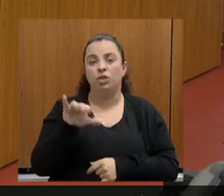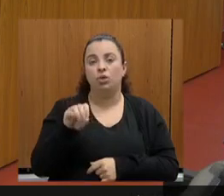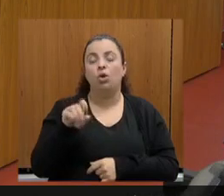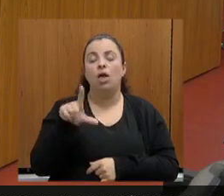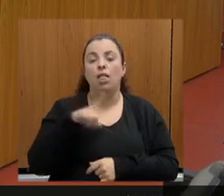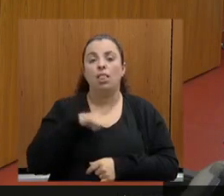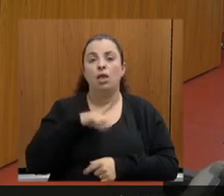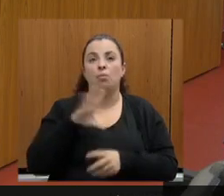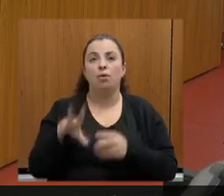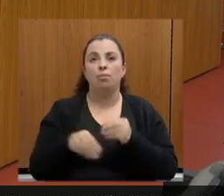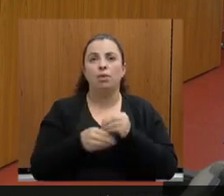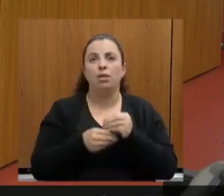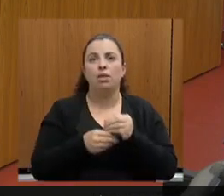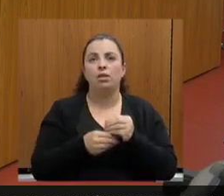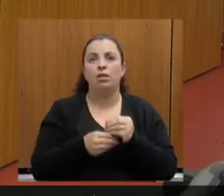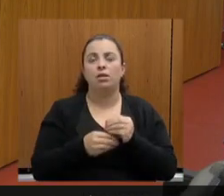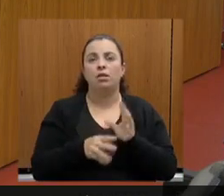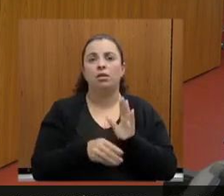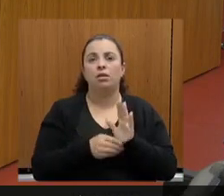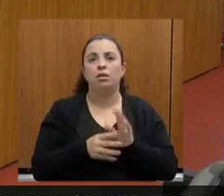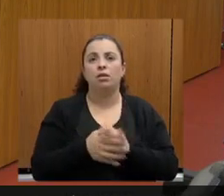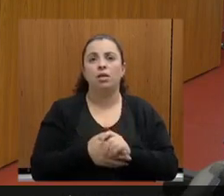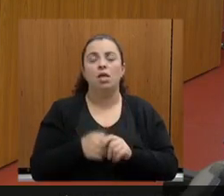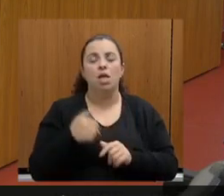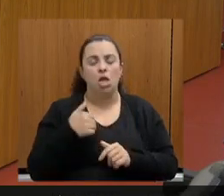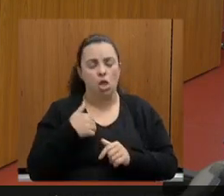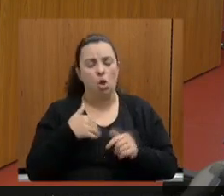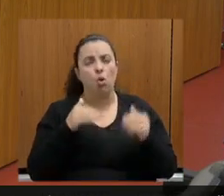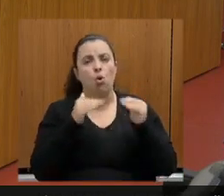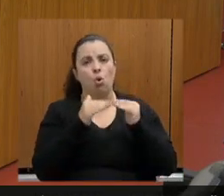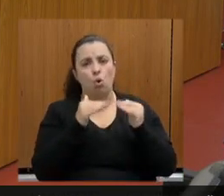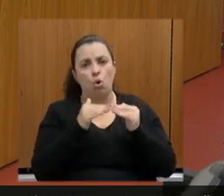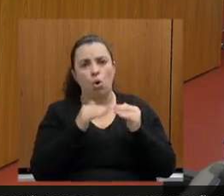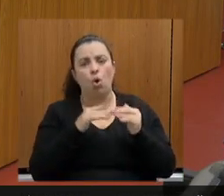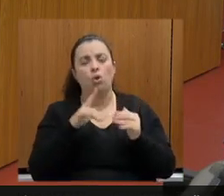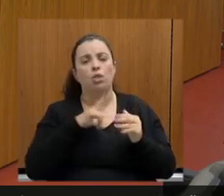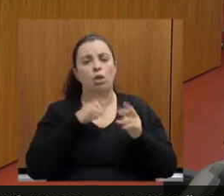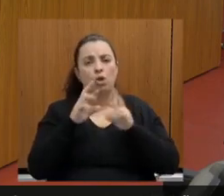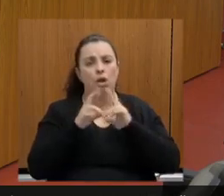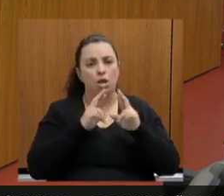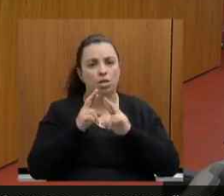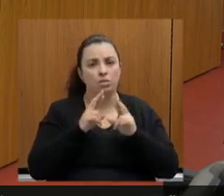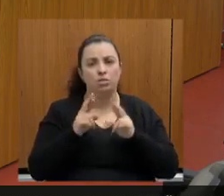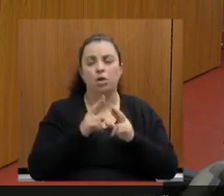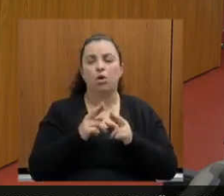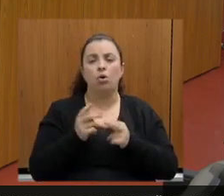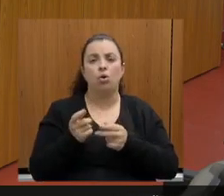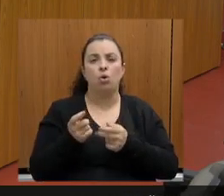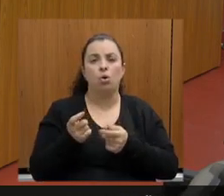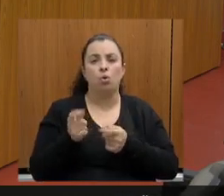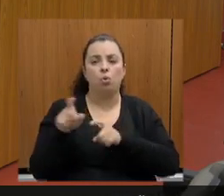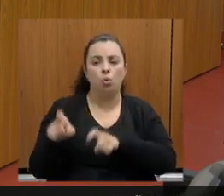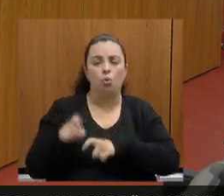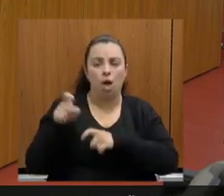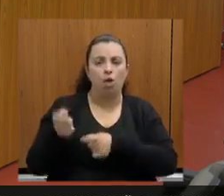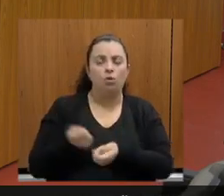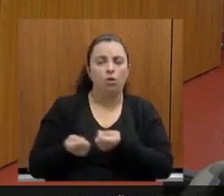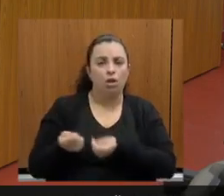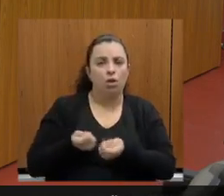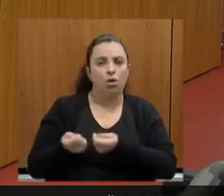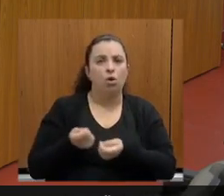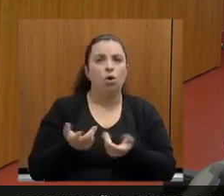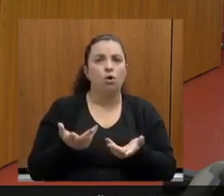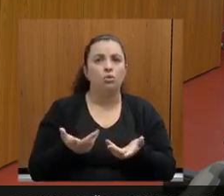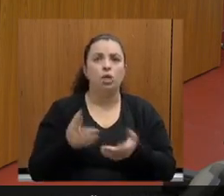e eu concordo eu tenho uma relação ótima com agronegócio às vezes como boa parte